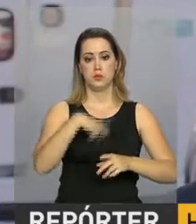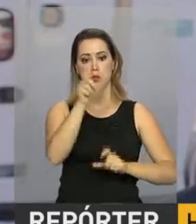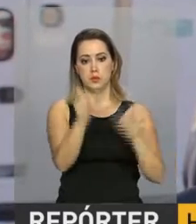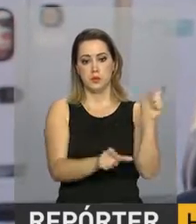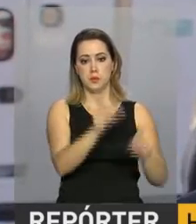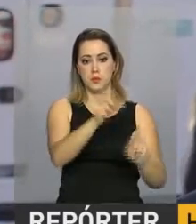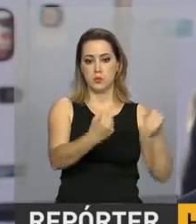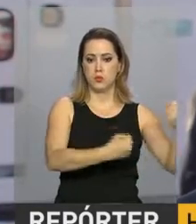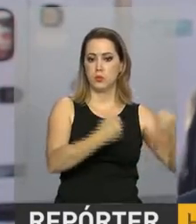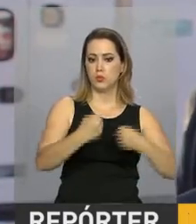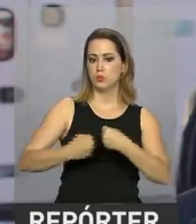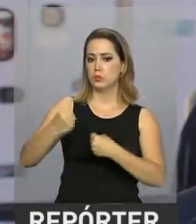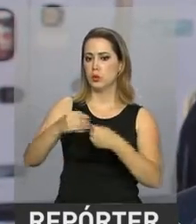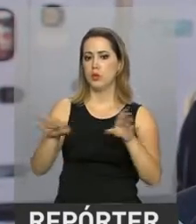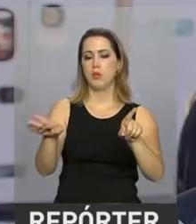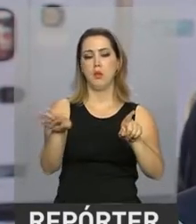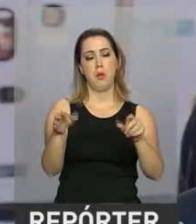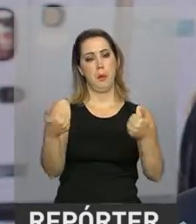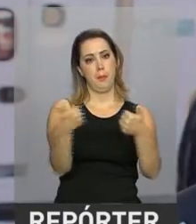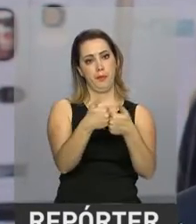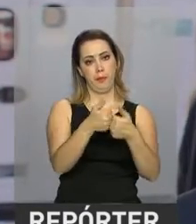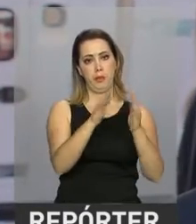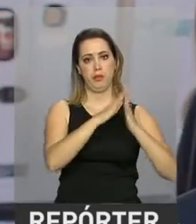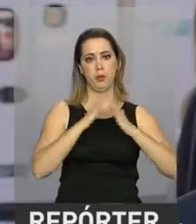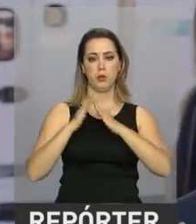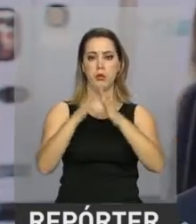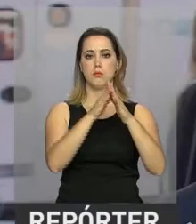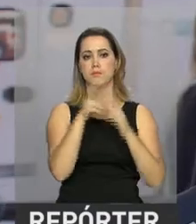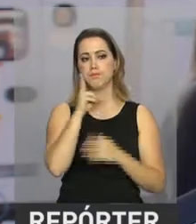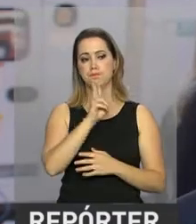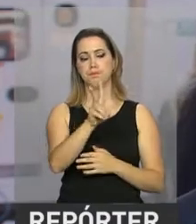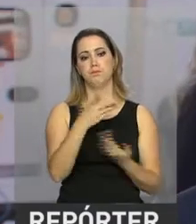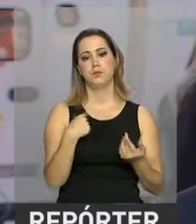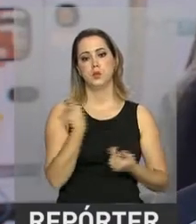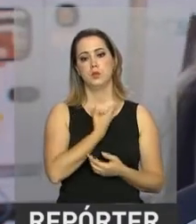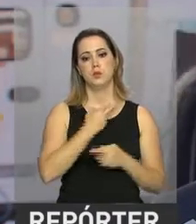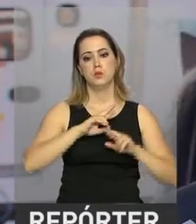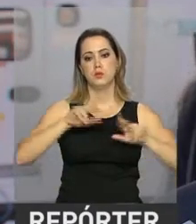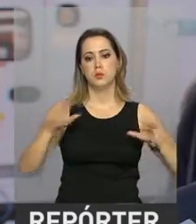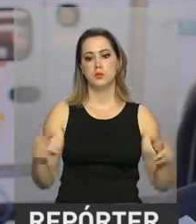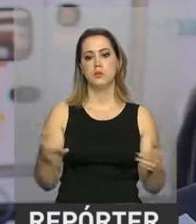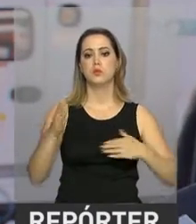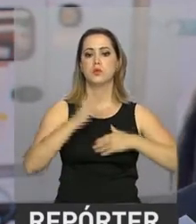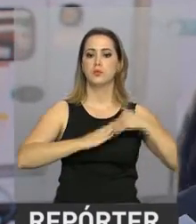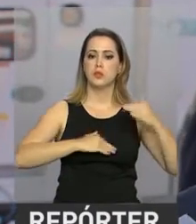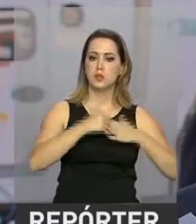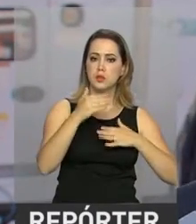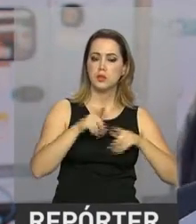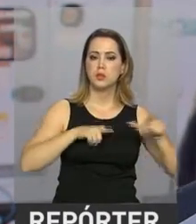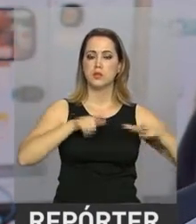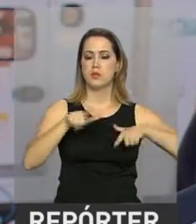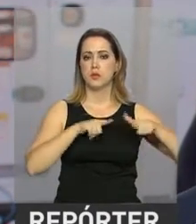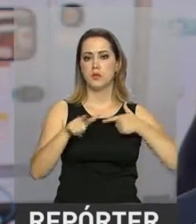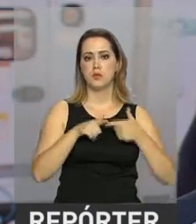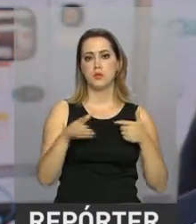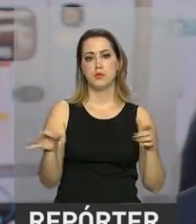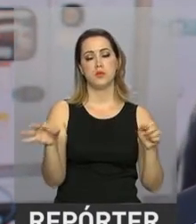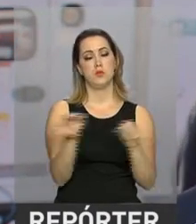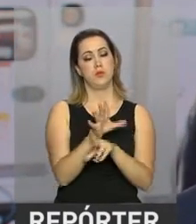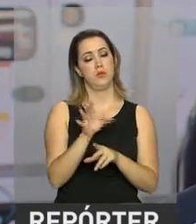fazer a orientação, a verificação, né, a pesquisa de focos de dengue. Nós temos várias linhas de ação à dengue, contra a dengue,